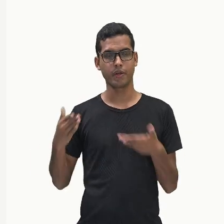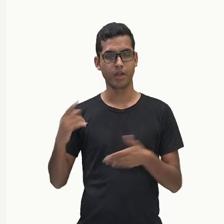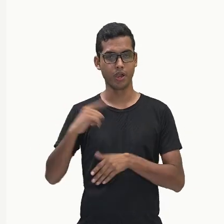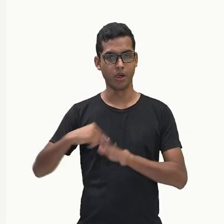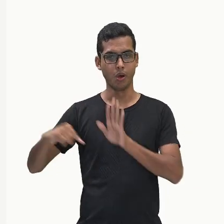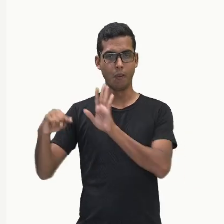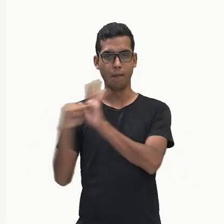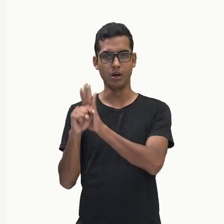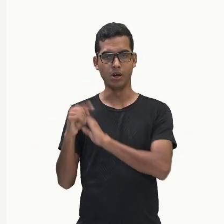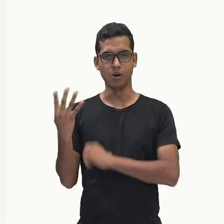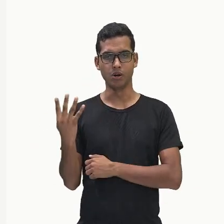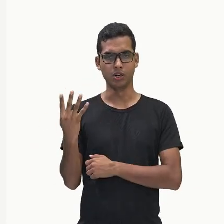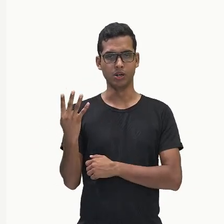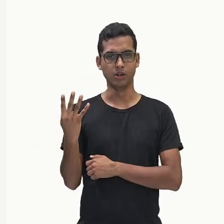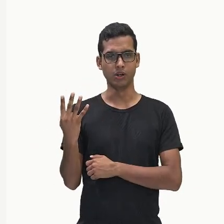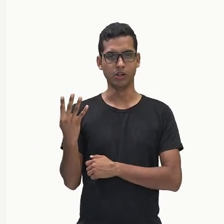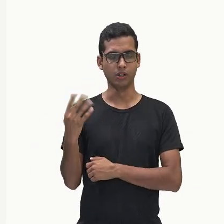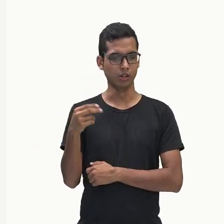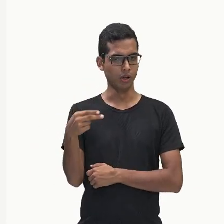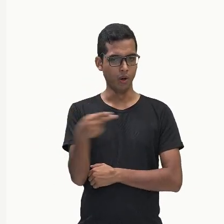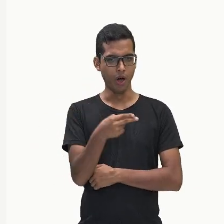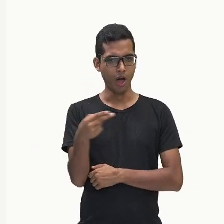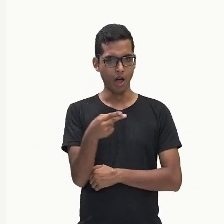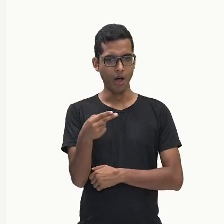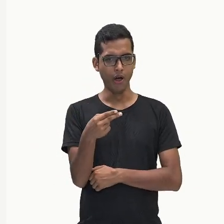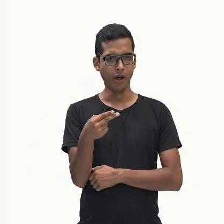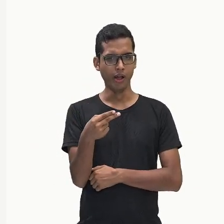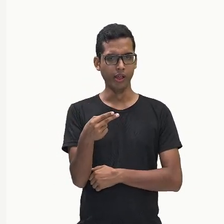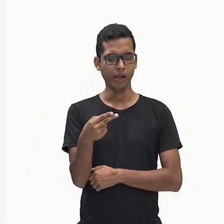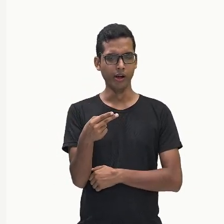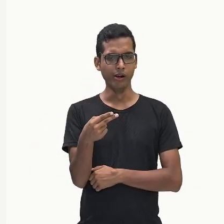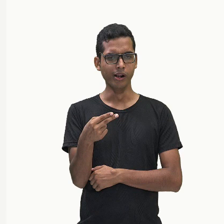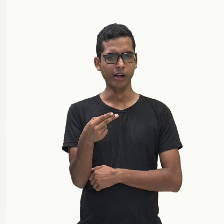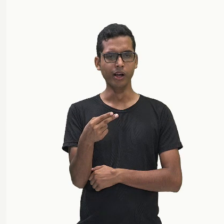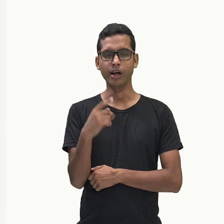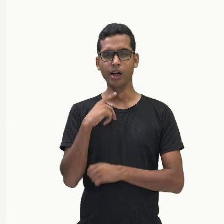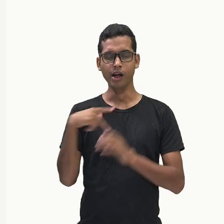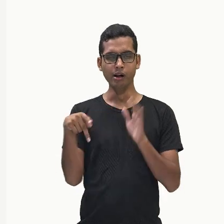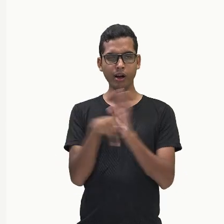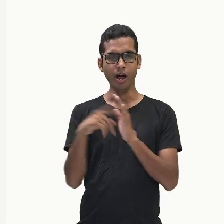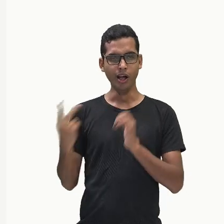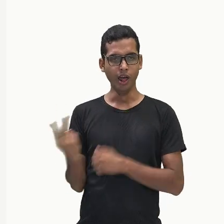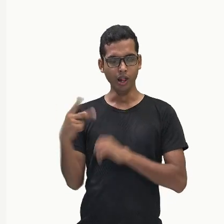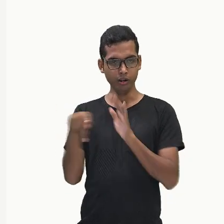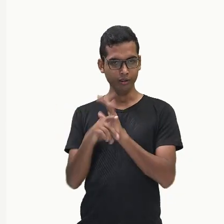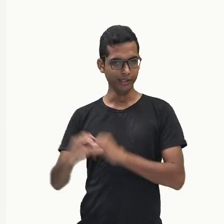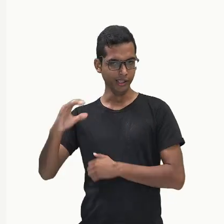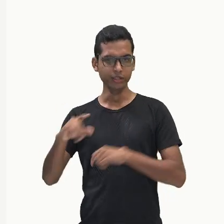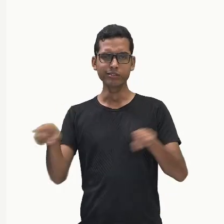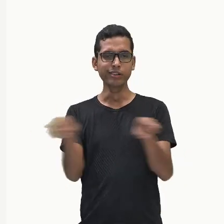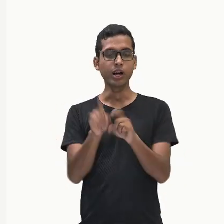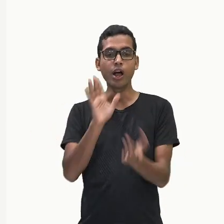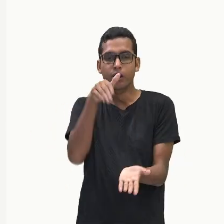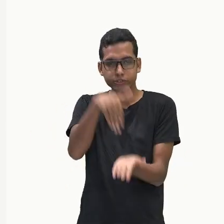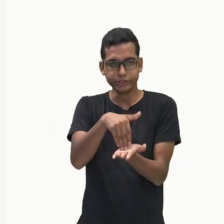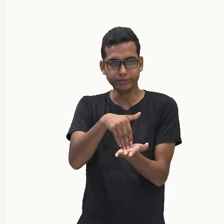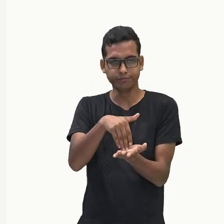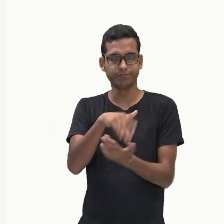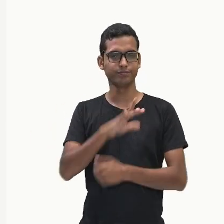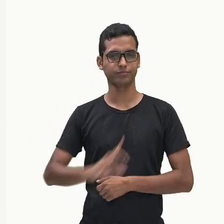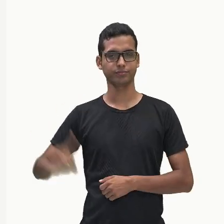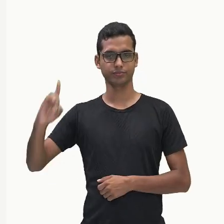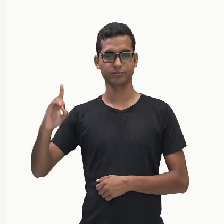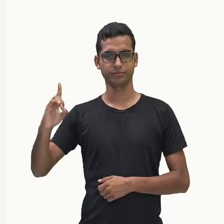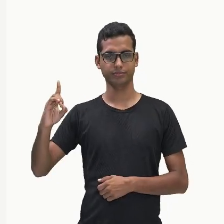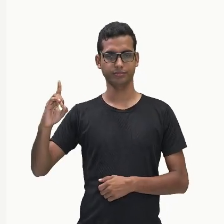4. Então, menos 4 é o valor de c. E, por último, né, o termo independente,